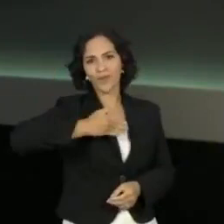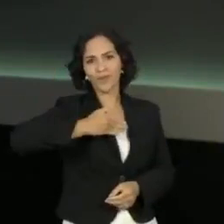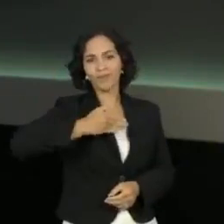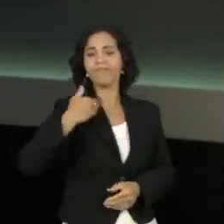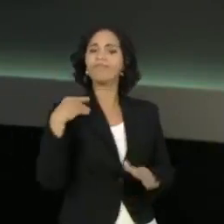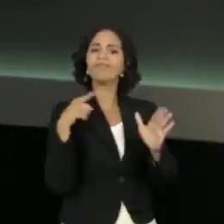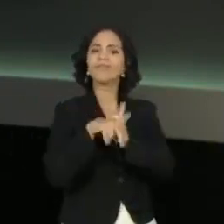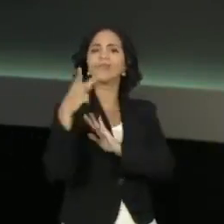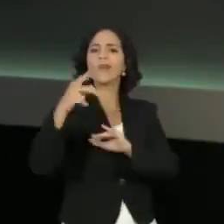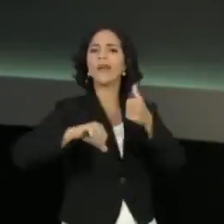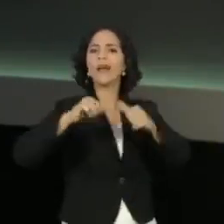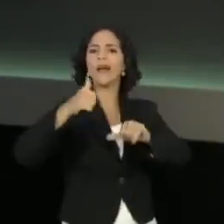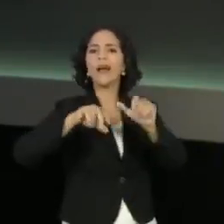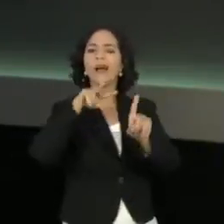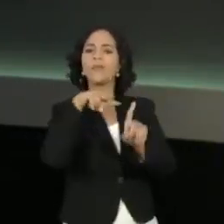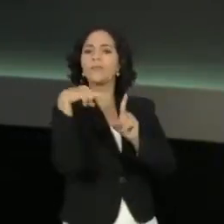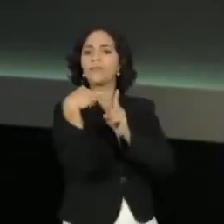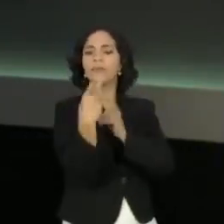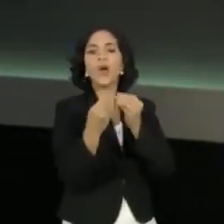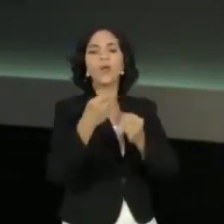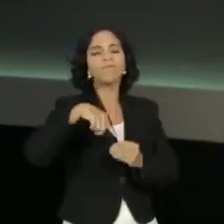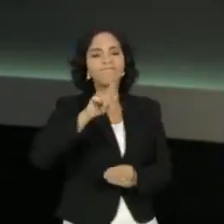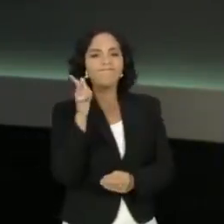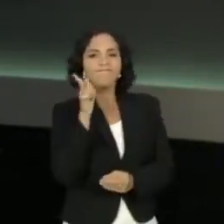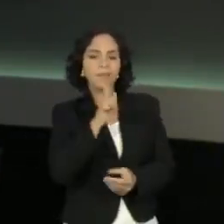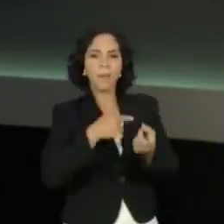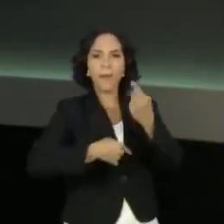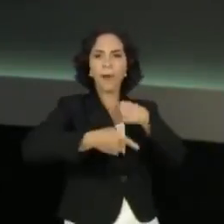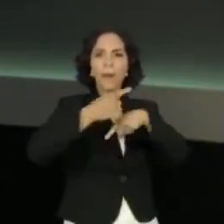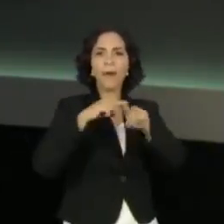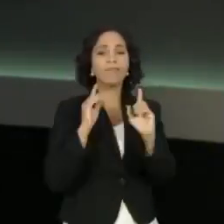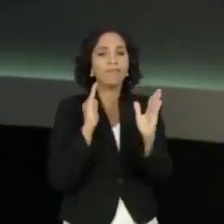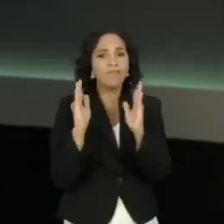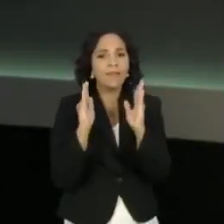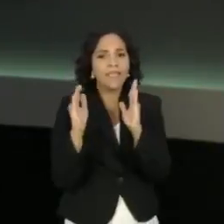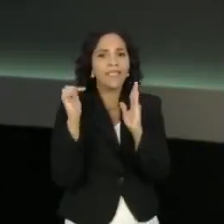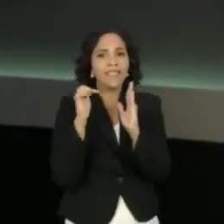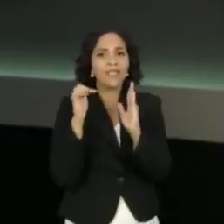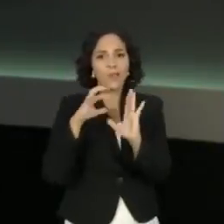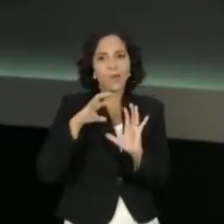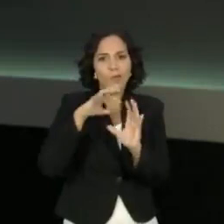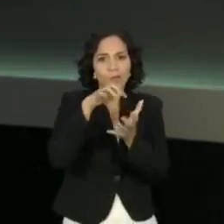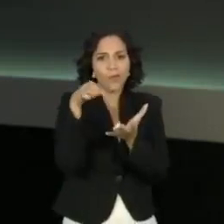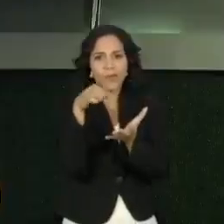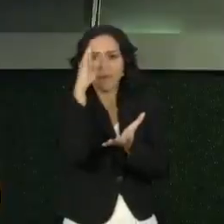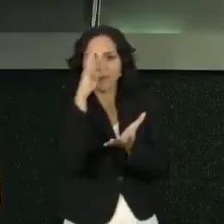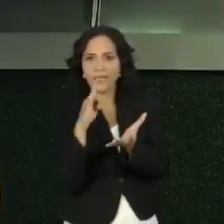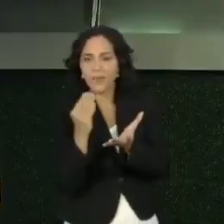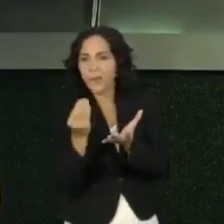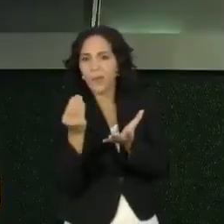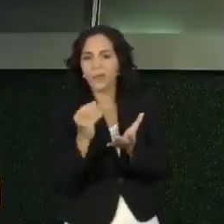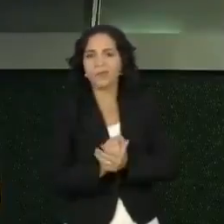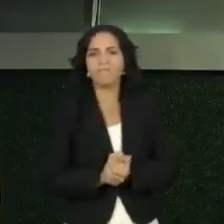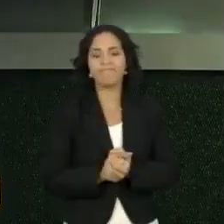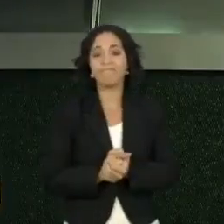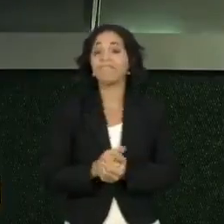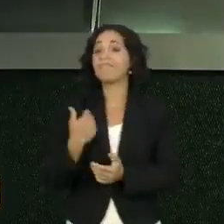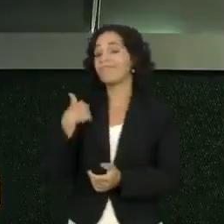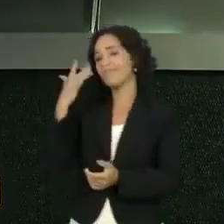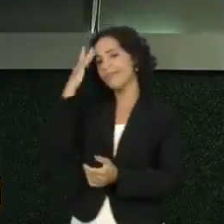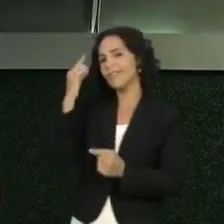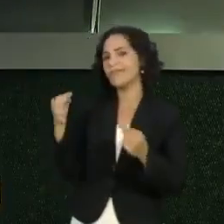a tua avaliação, como é que a gente se saiu nisso, nesse pequeno pedaço de mundo chamado Brasil? Acho que uma